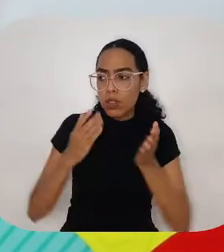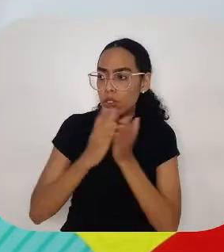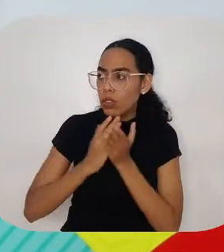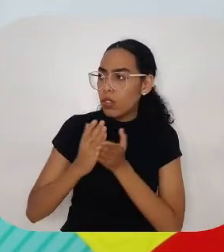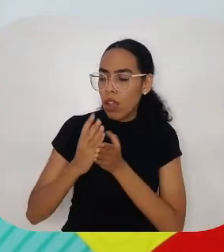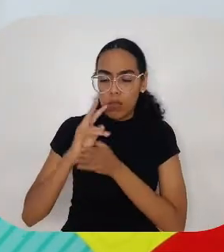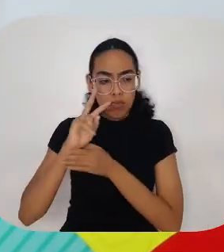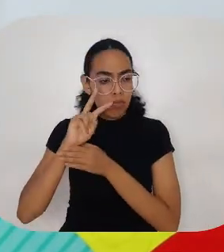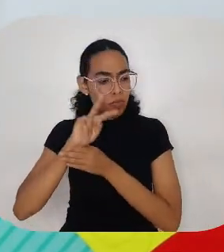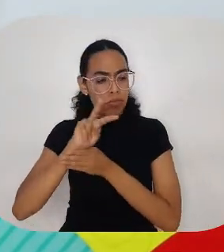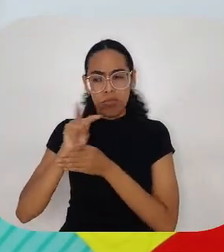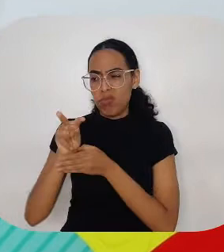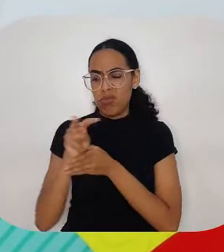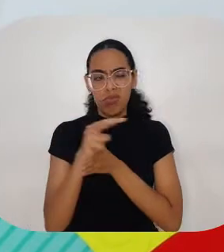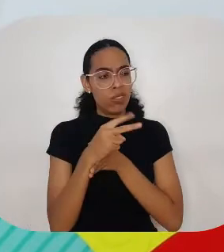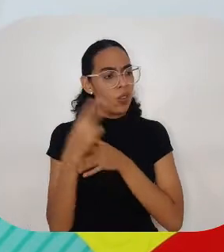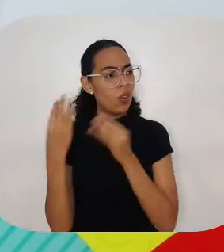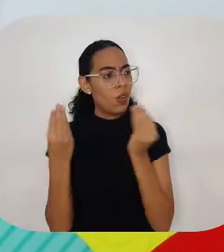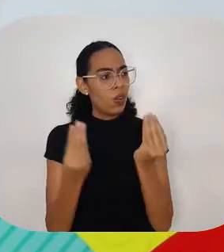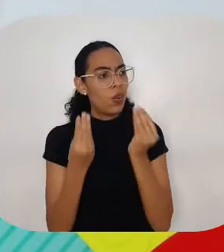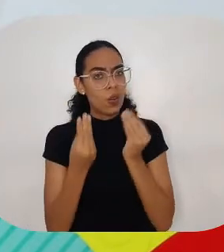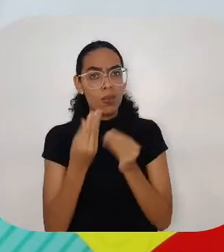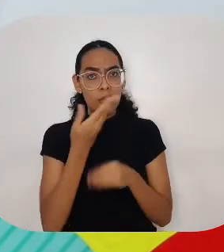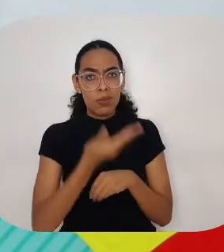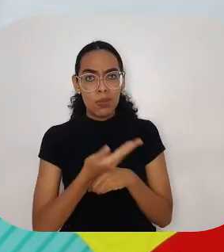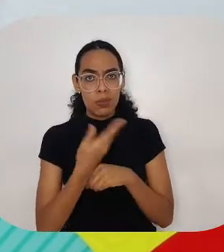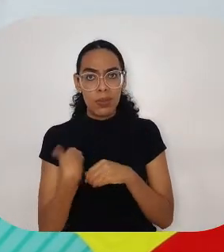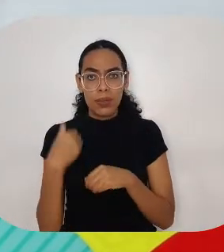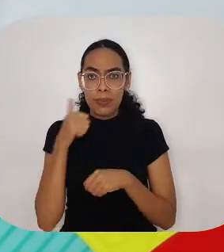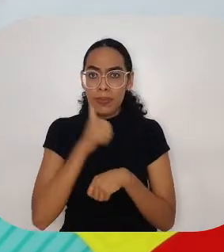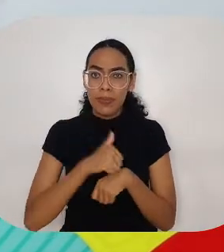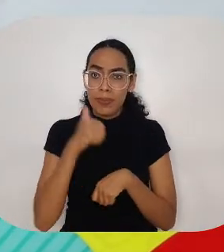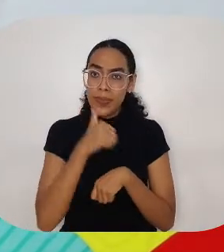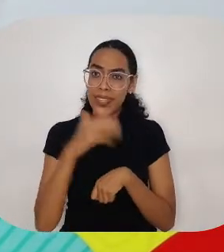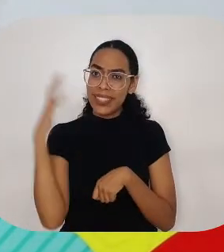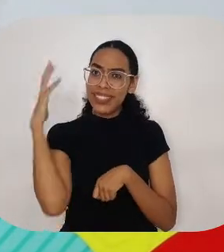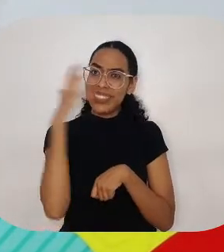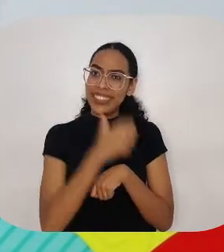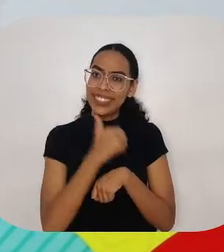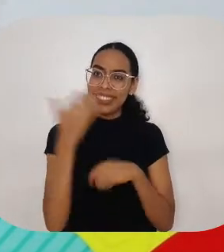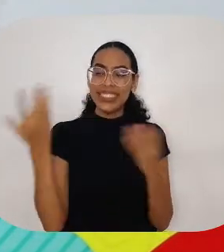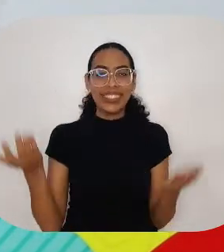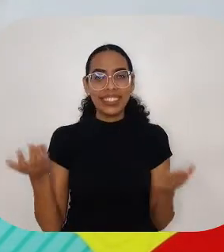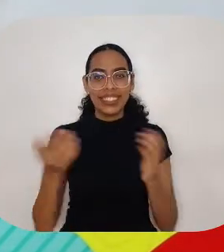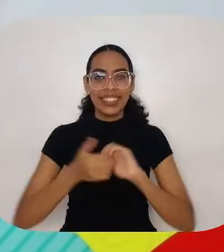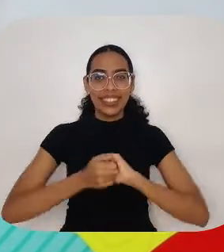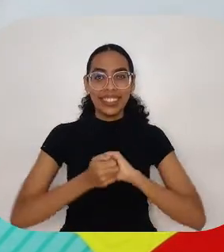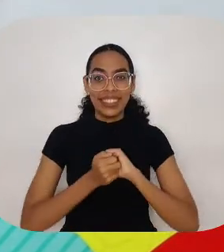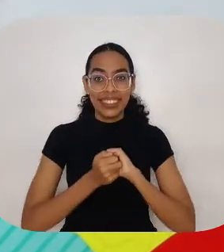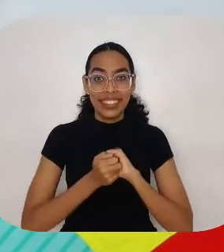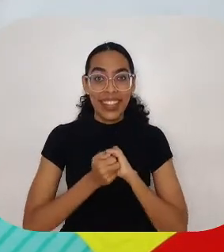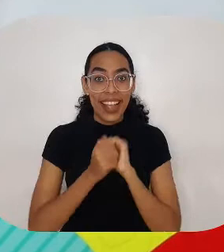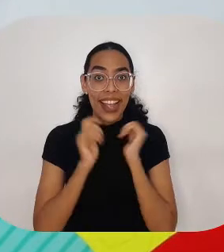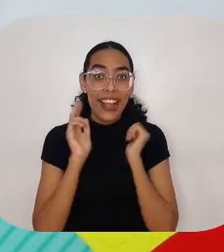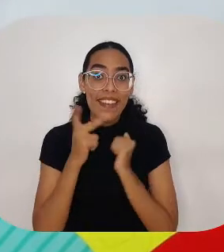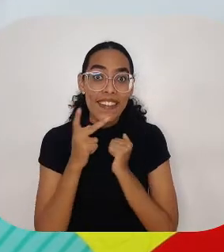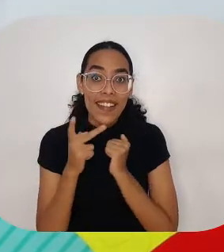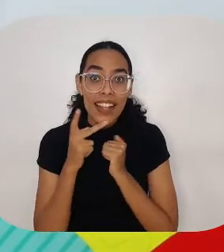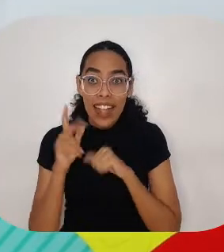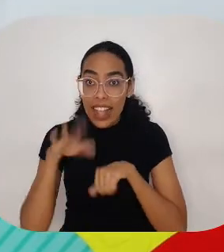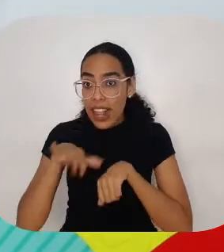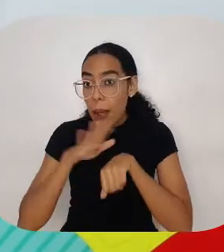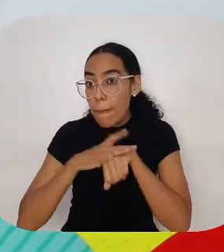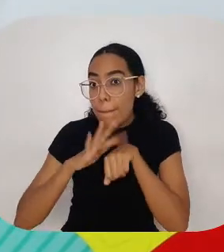estavam ficaram surpresos de como o par do Pedro era uma mocinha tão linda. Dizem até que